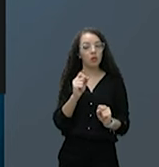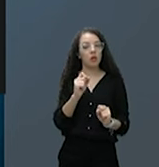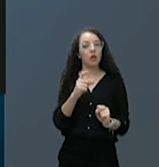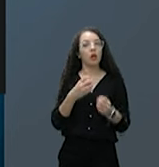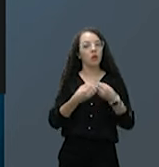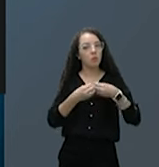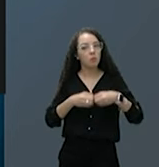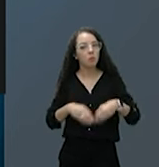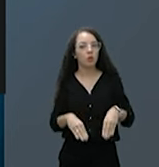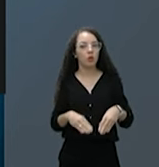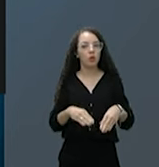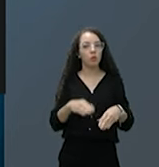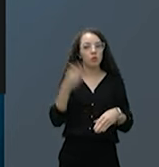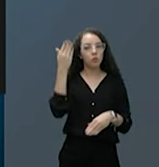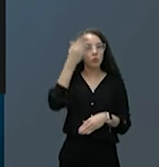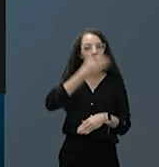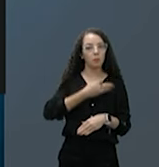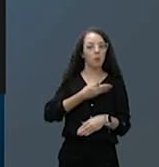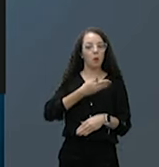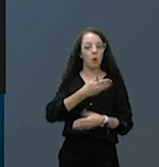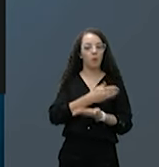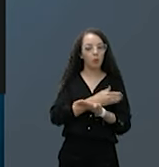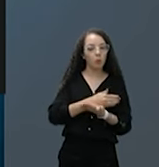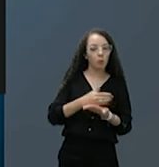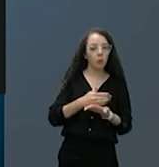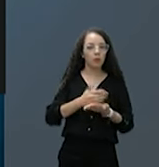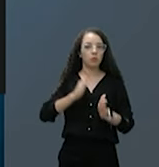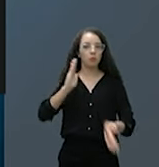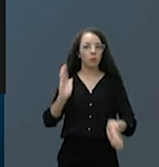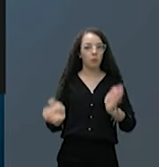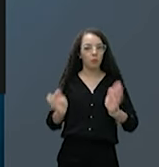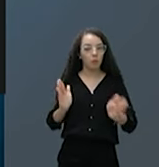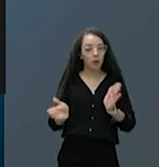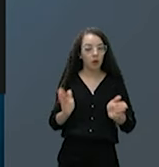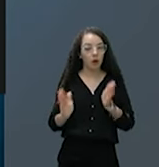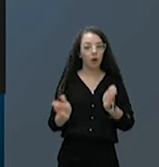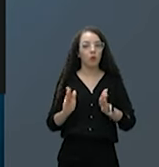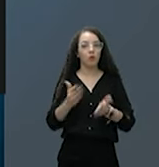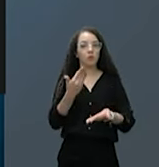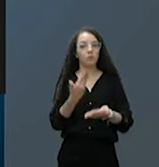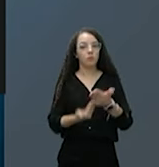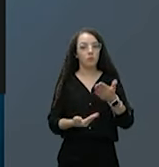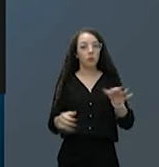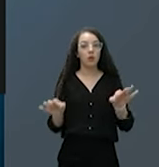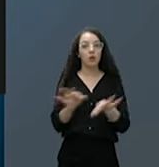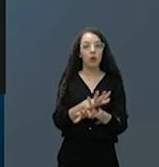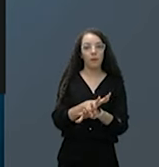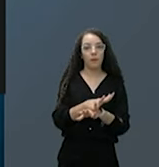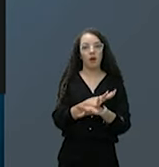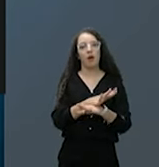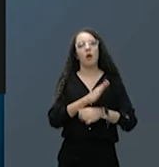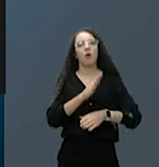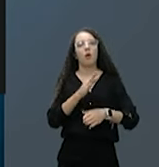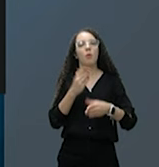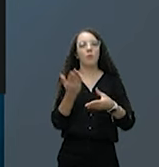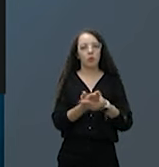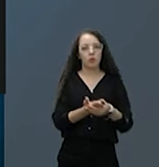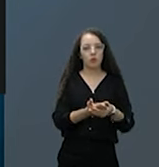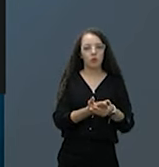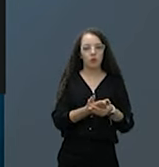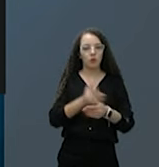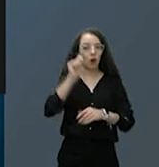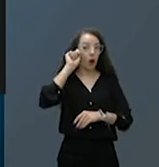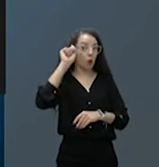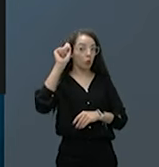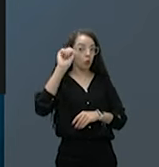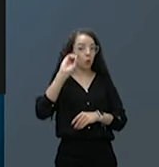efetivamente ocorreu o início do prazo prescricional? Quem tem que fazer isso? É a parte autora ou é a parte ré?